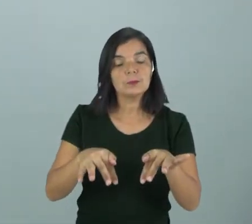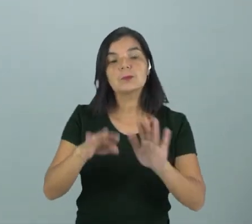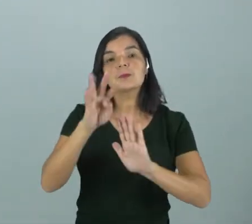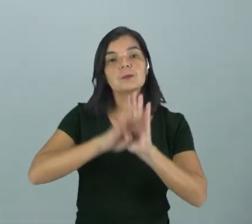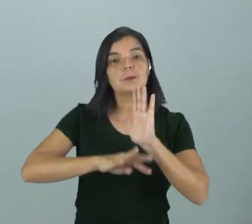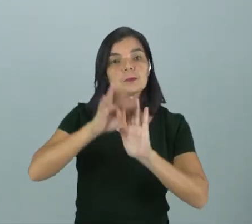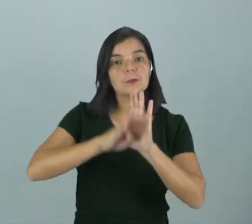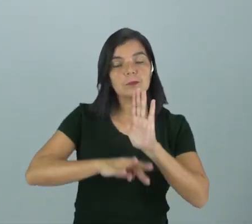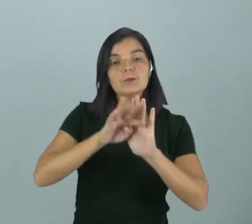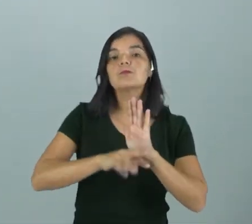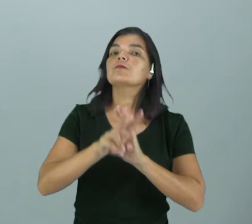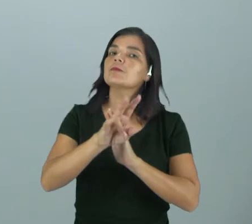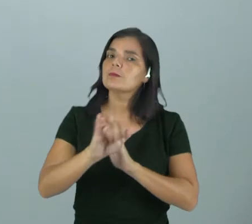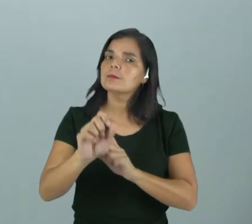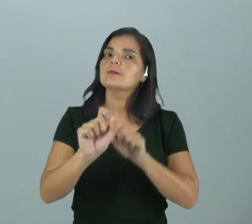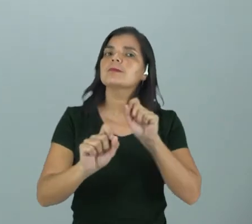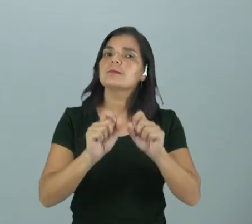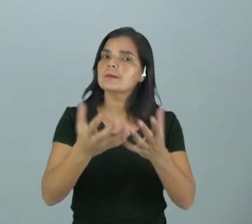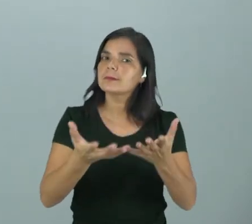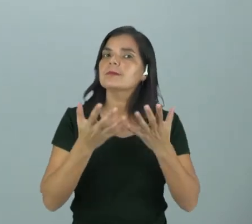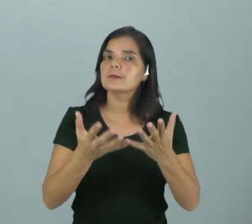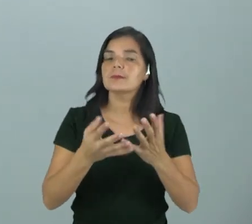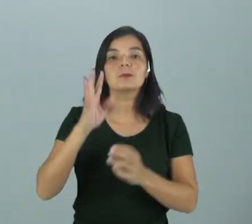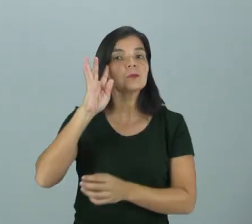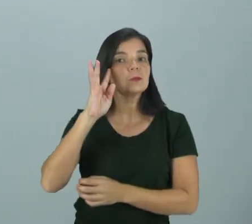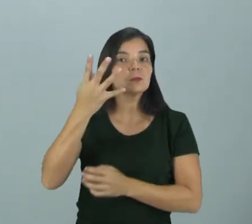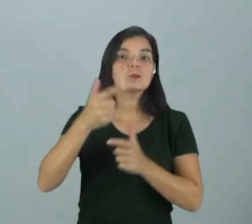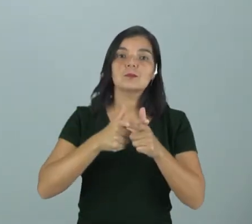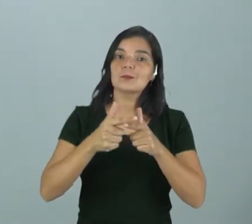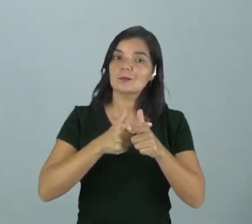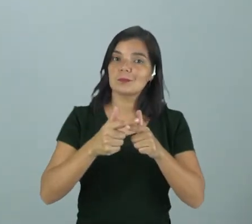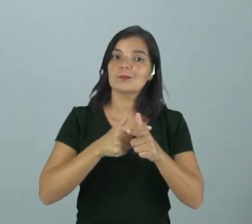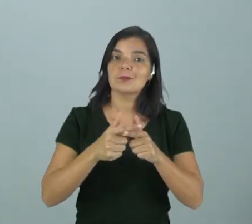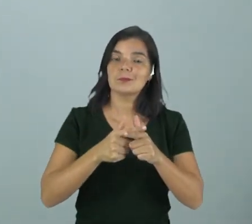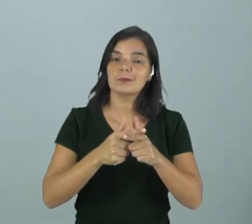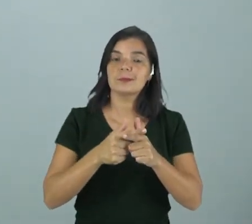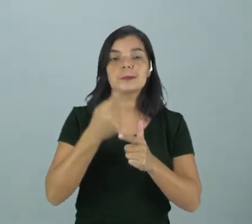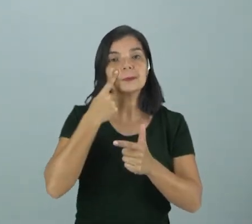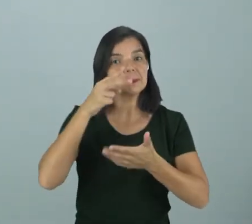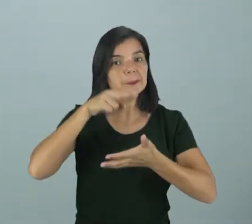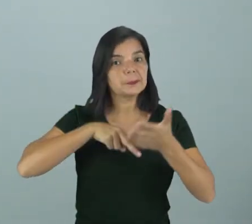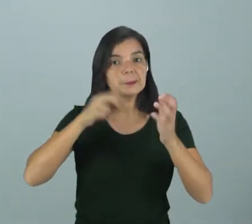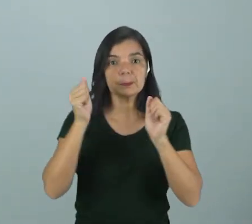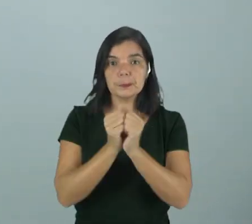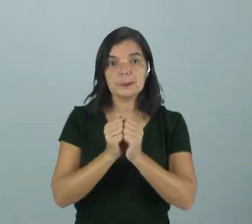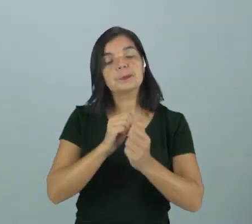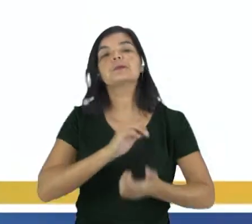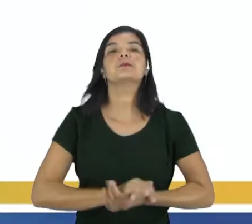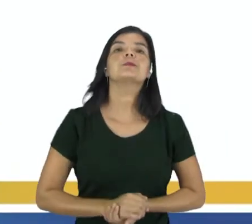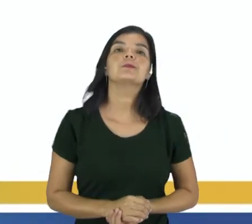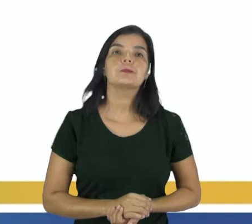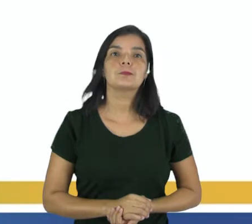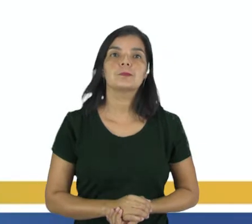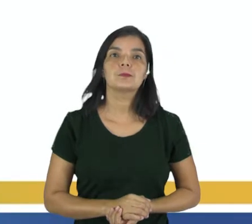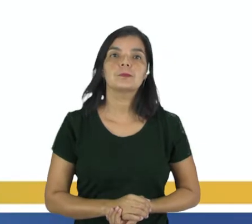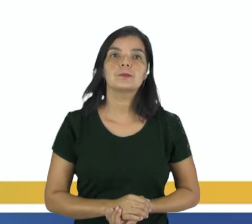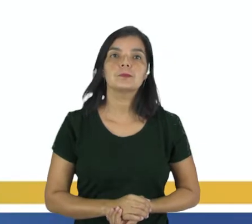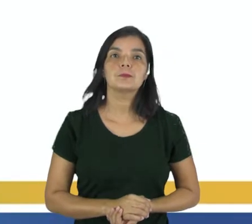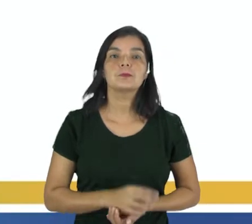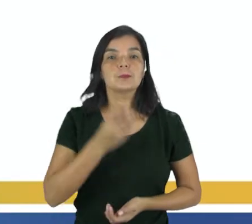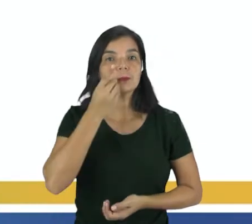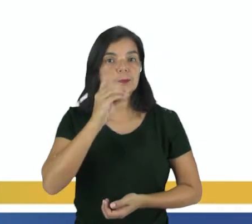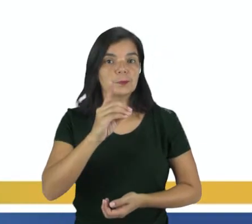do texto ele vai querer que haja uma solução para o problema dele. Vamos ler a carta sem interrupção.